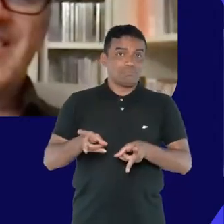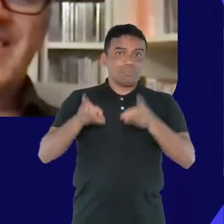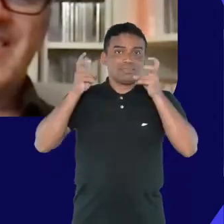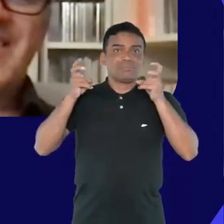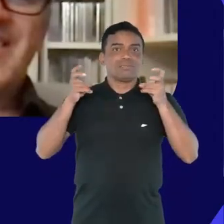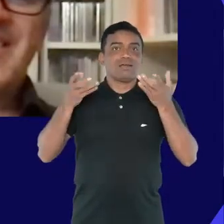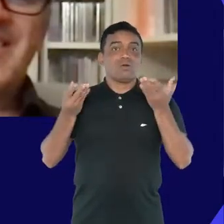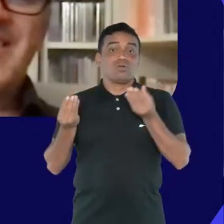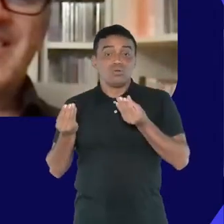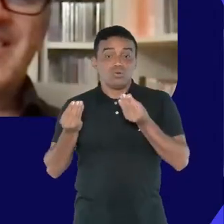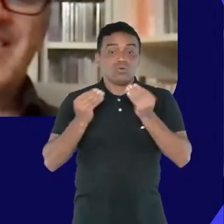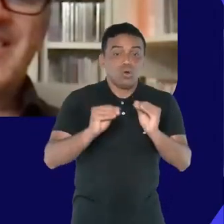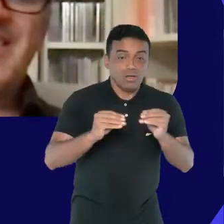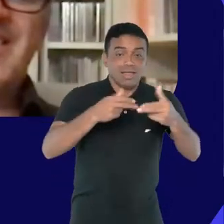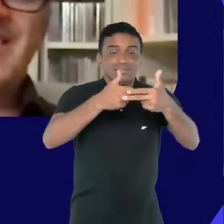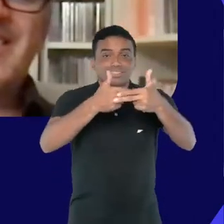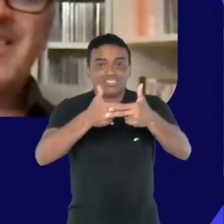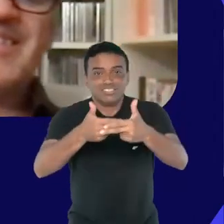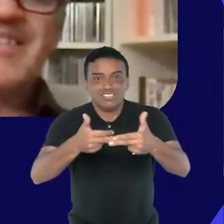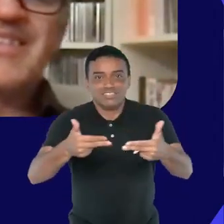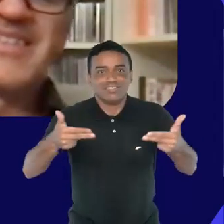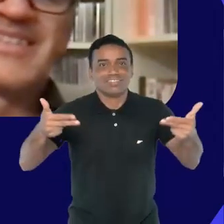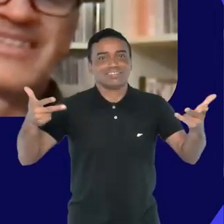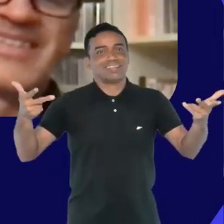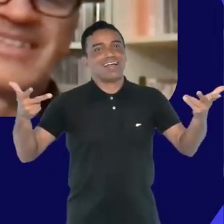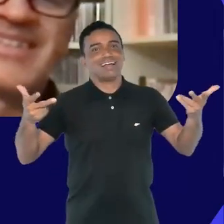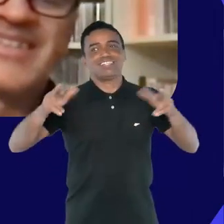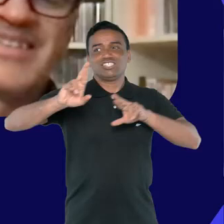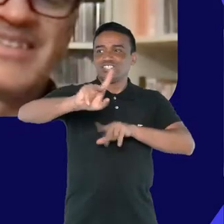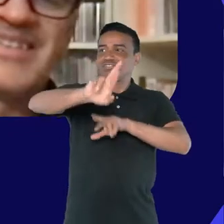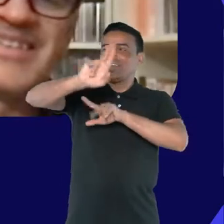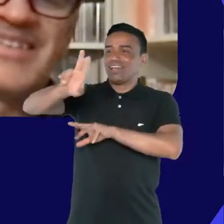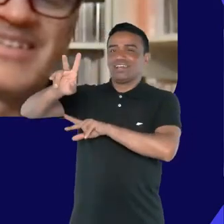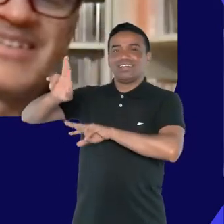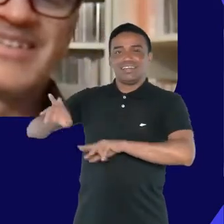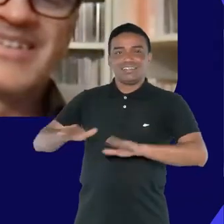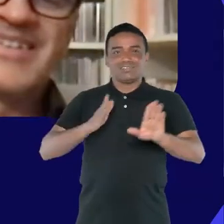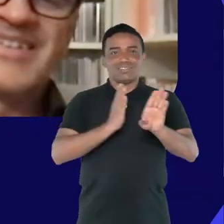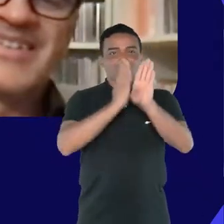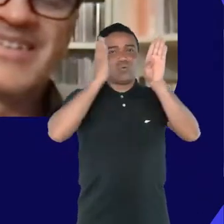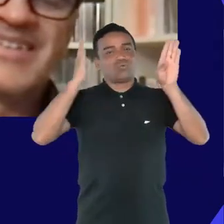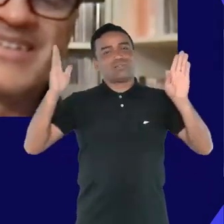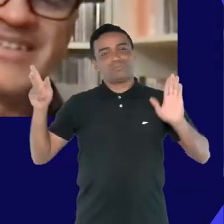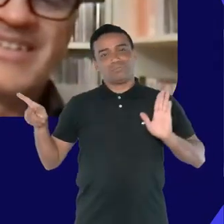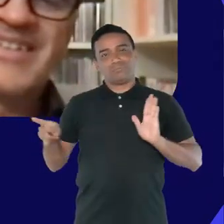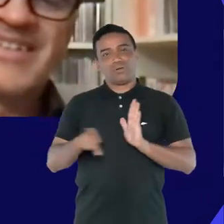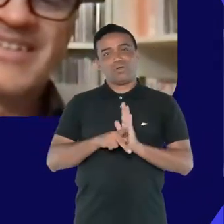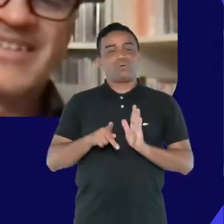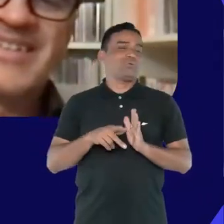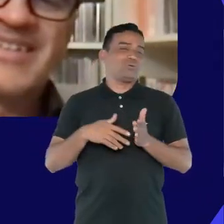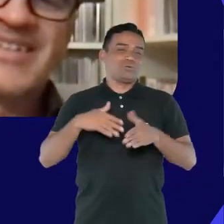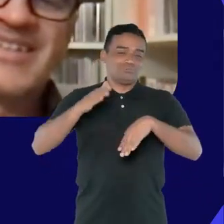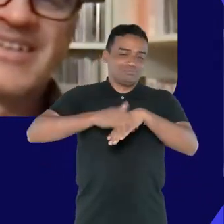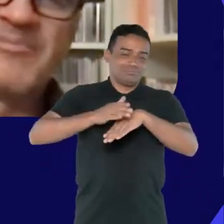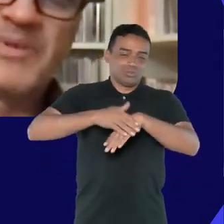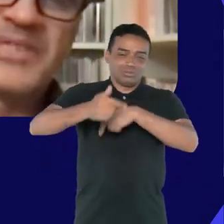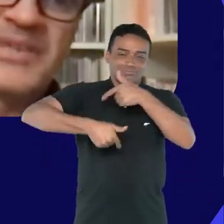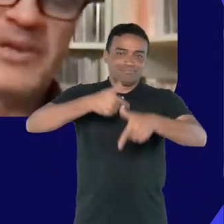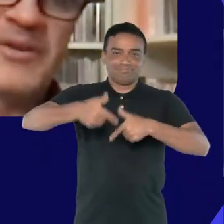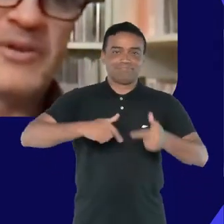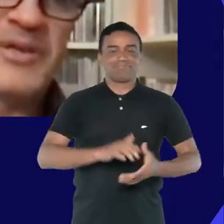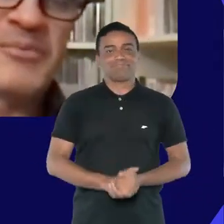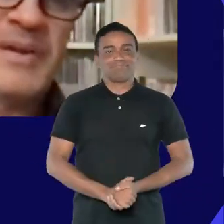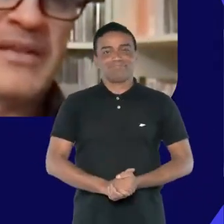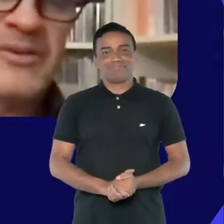e trabalhar essa diversidade, essas diferenças que você tem encontrado aí na sua jornada?